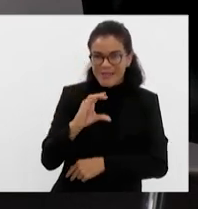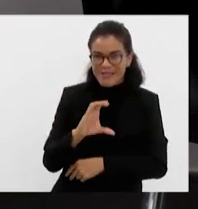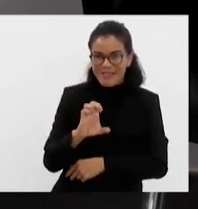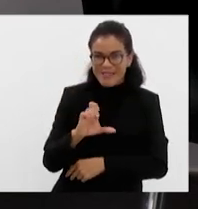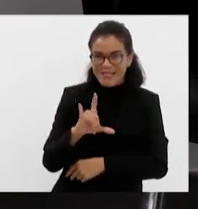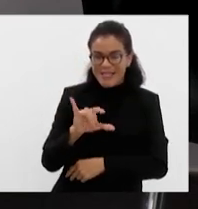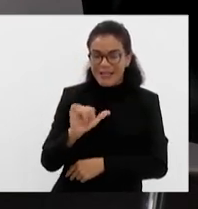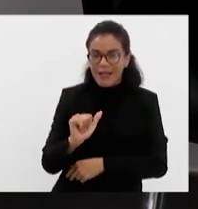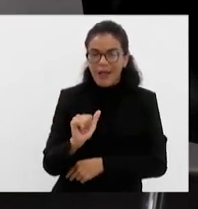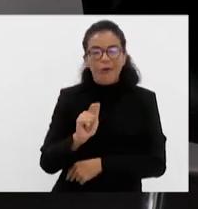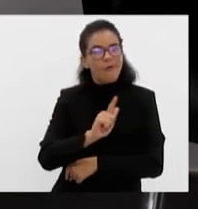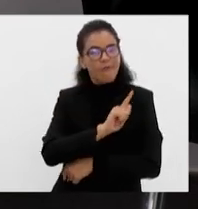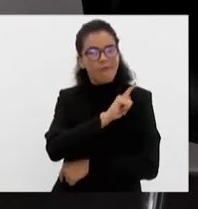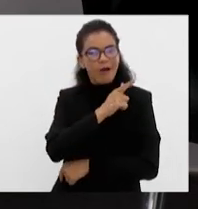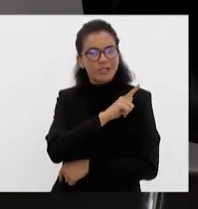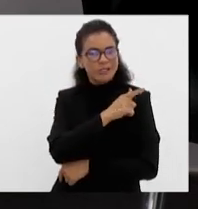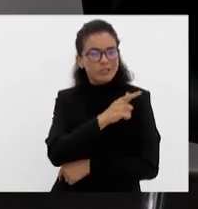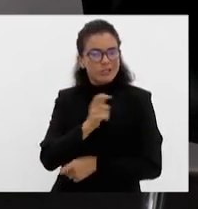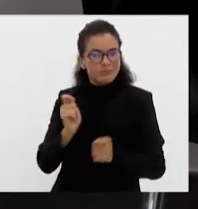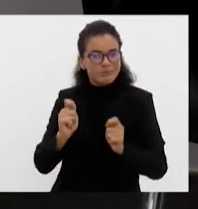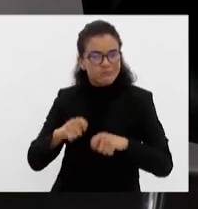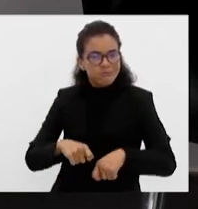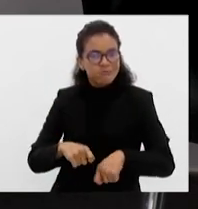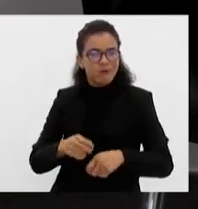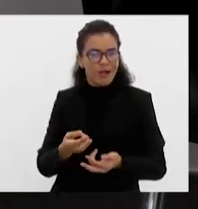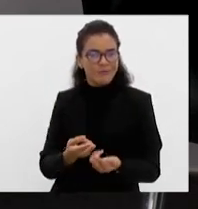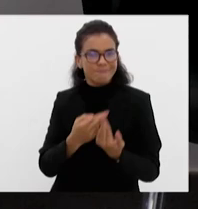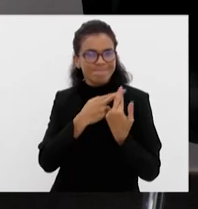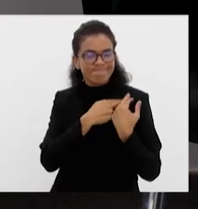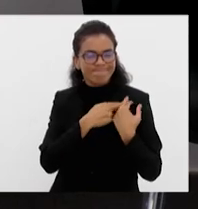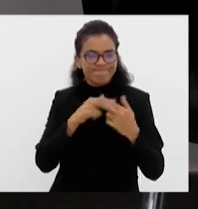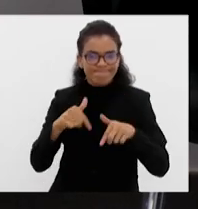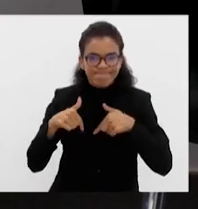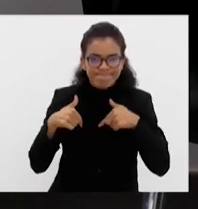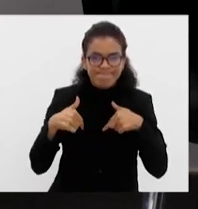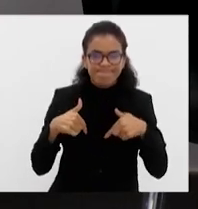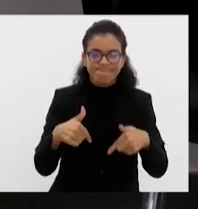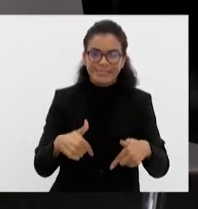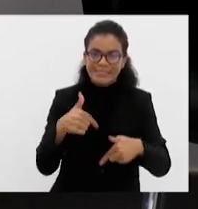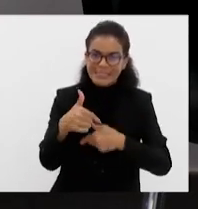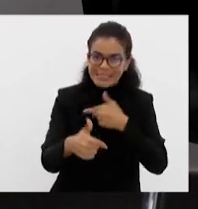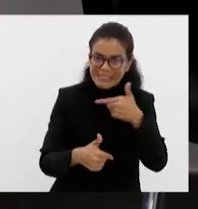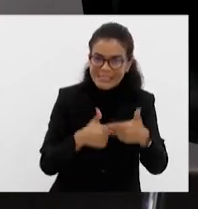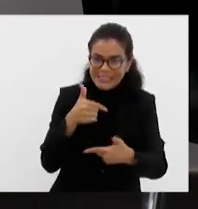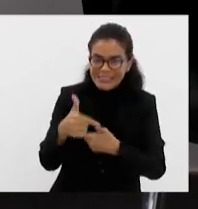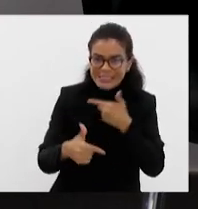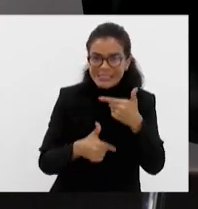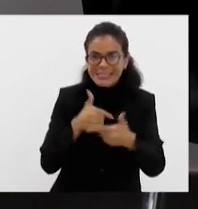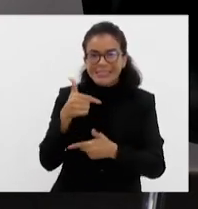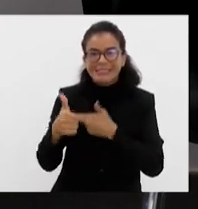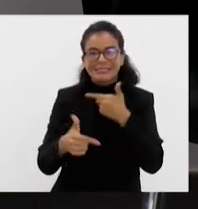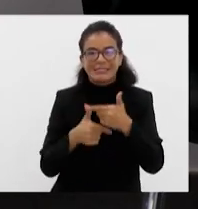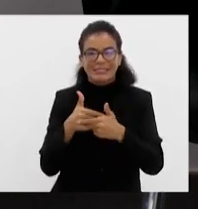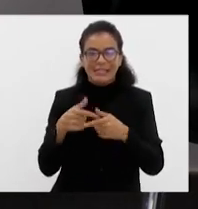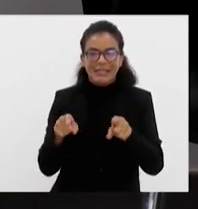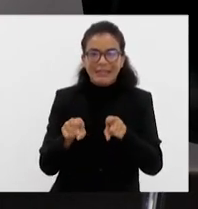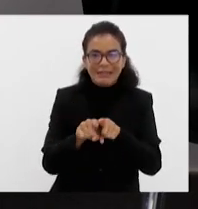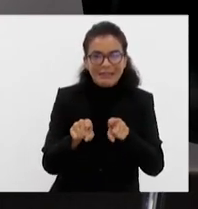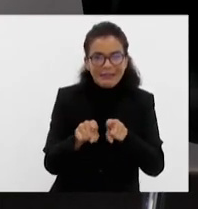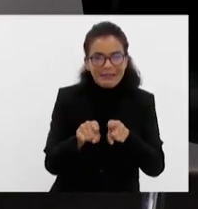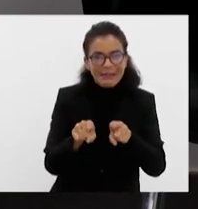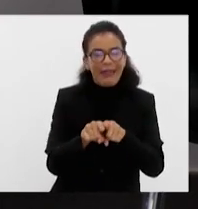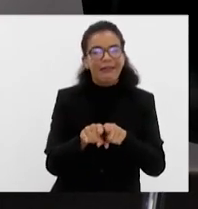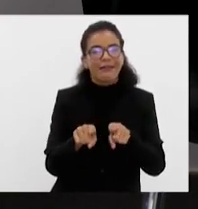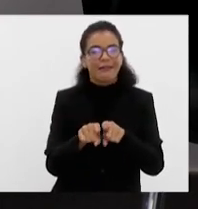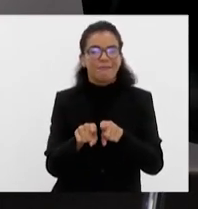uma gestão competente, que haja funcionamento das barreiras fiscais, que não haja evasão